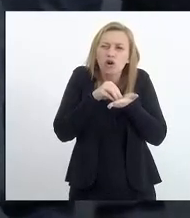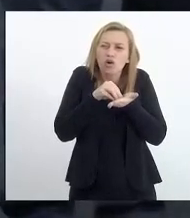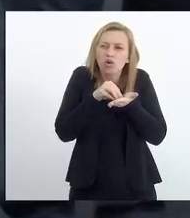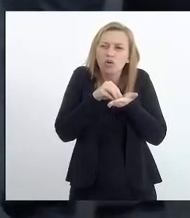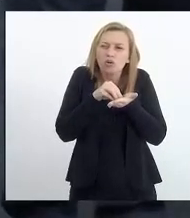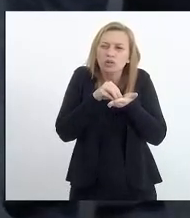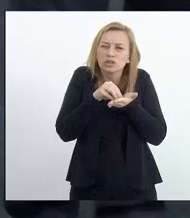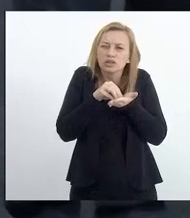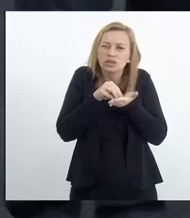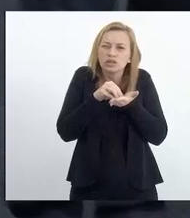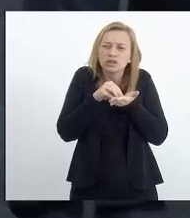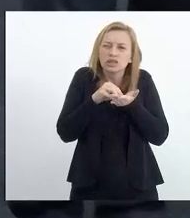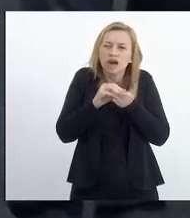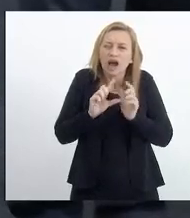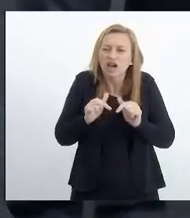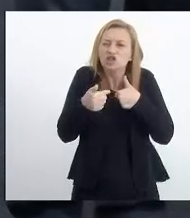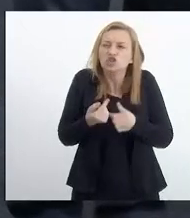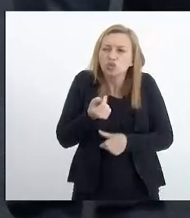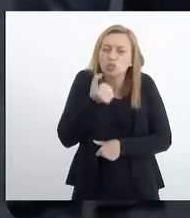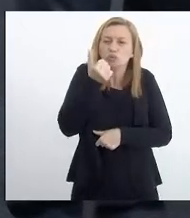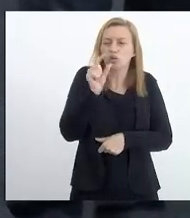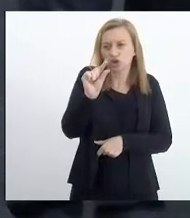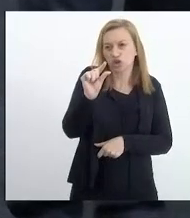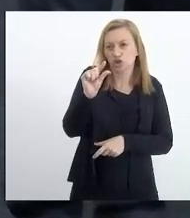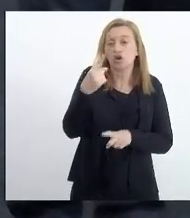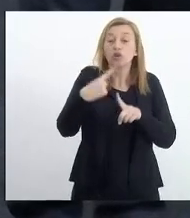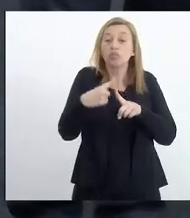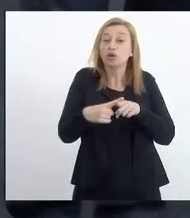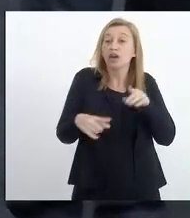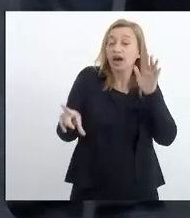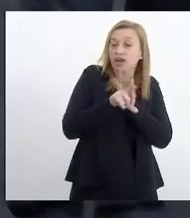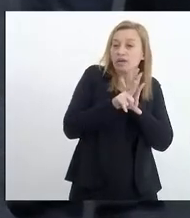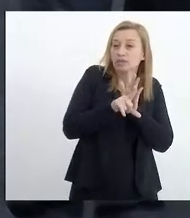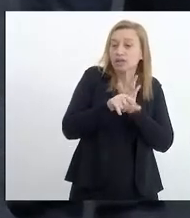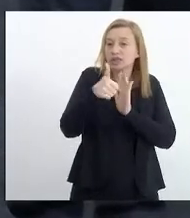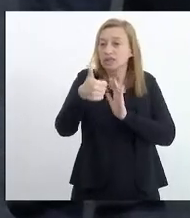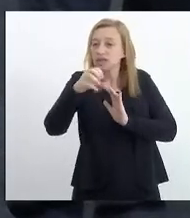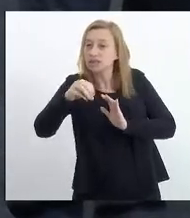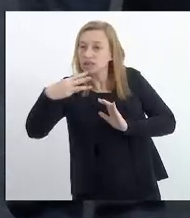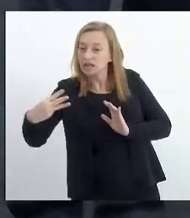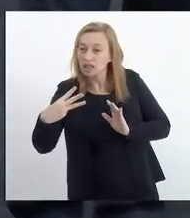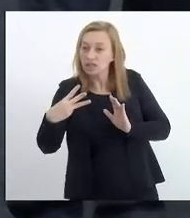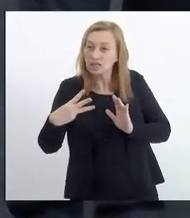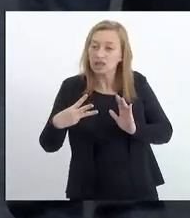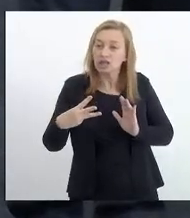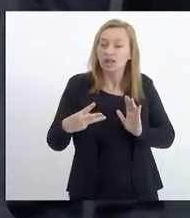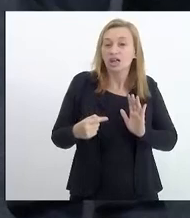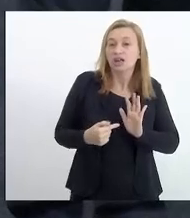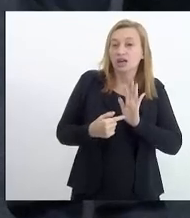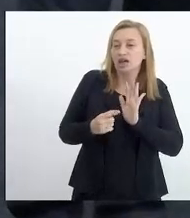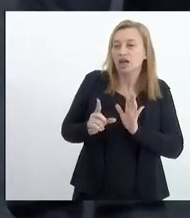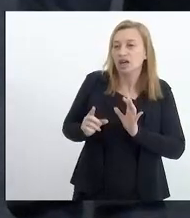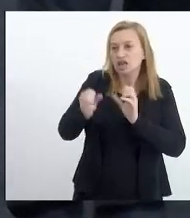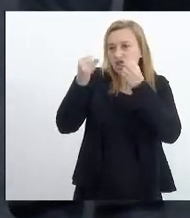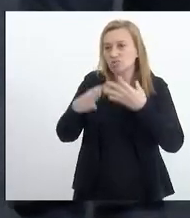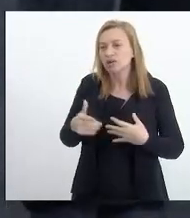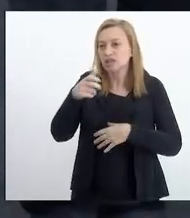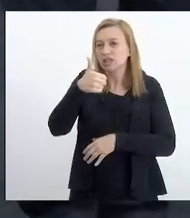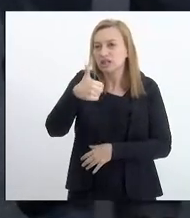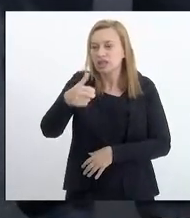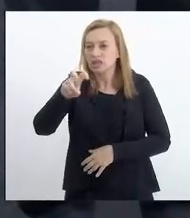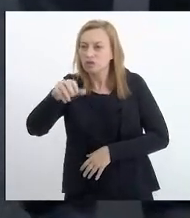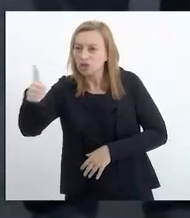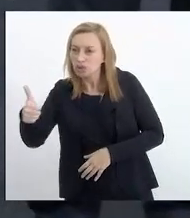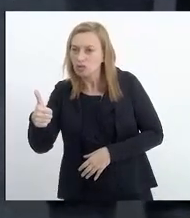fora do elevador. Porque a emenda constitucional 103 remete para 51, na 51 entra 99%, mas